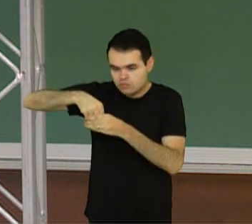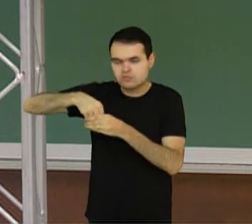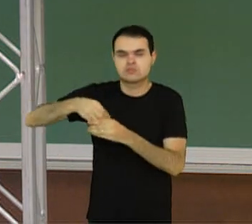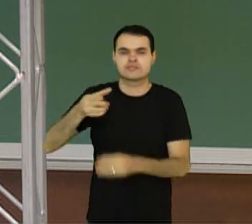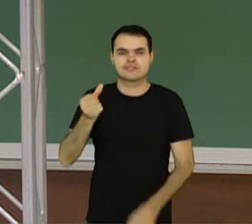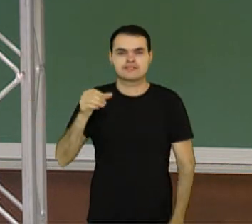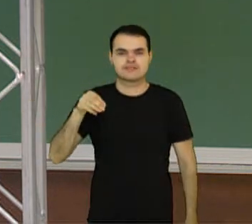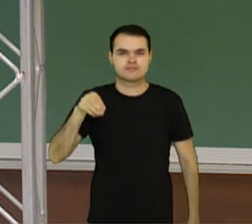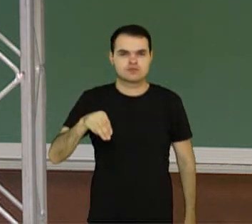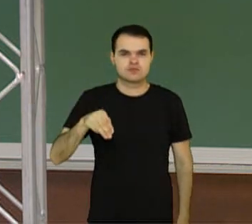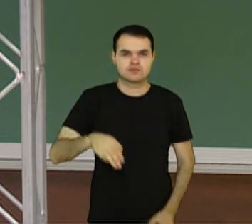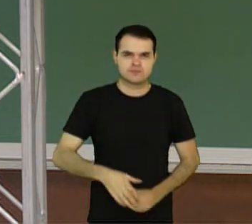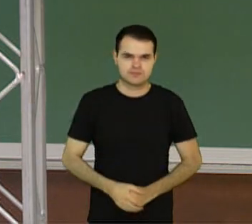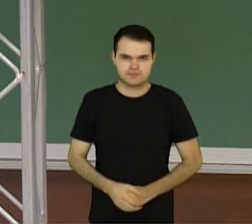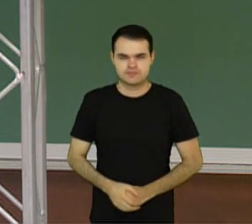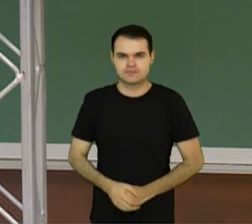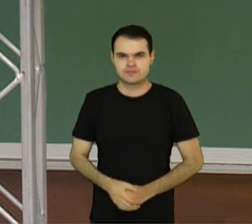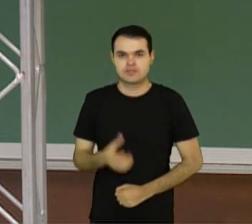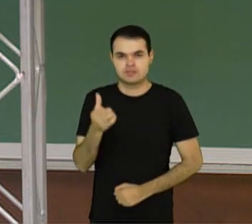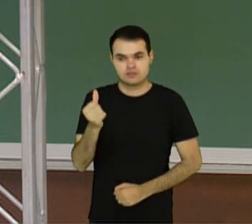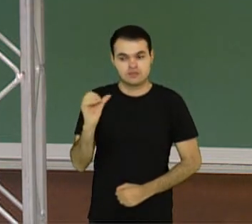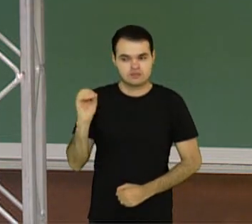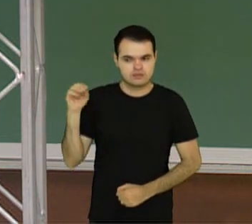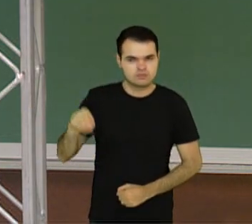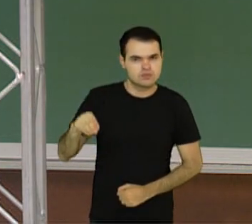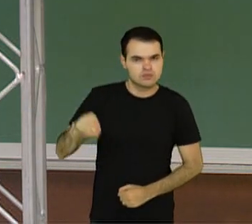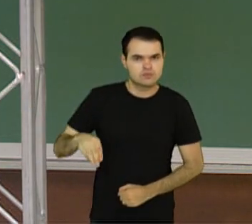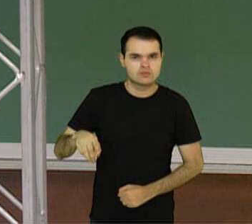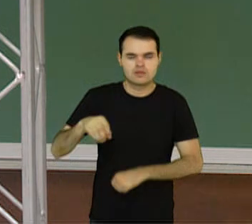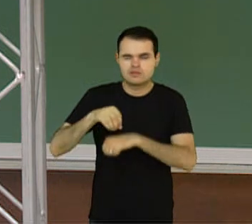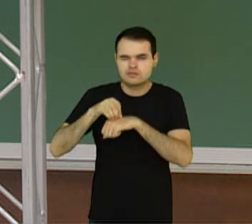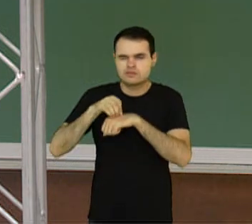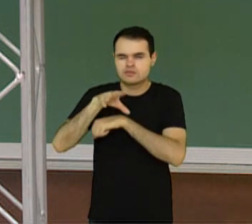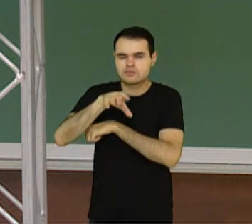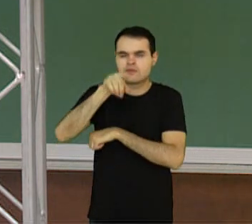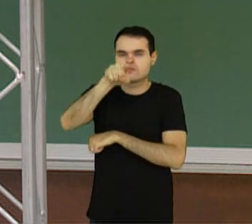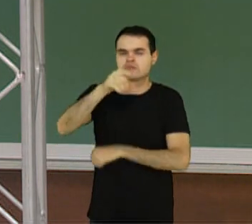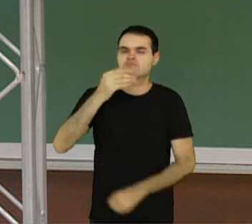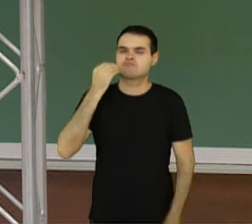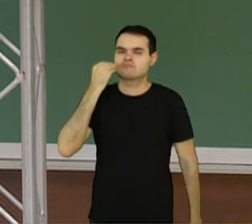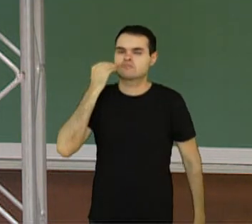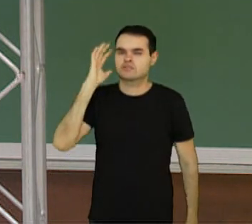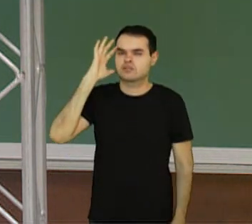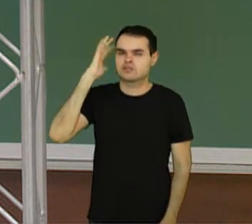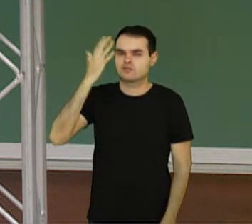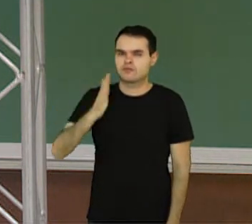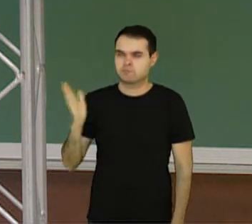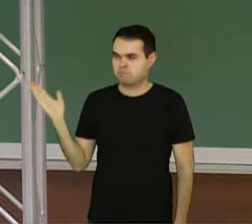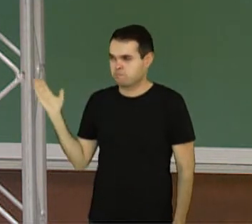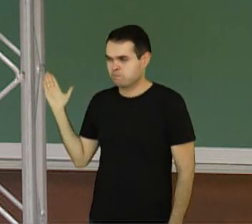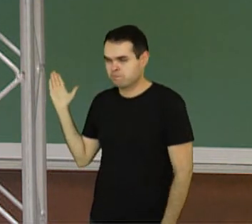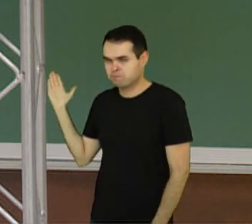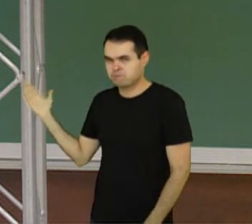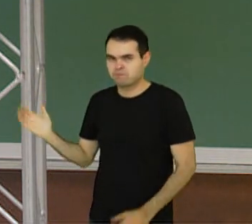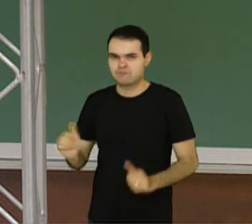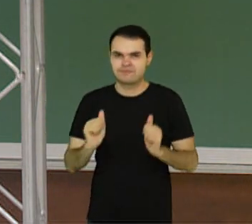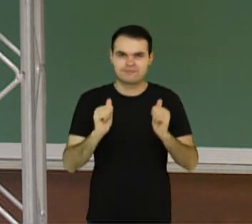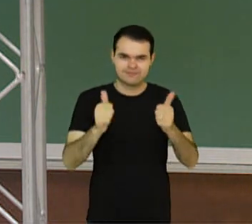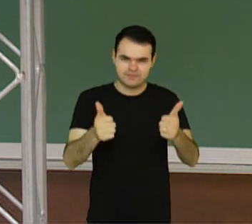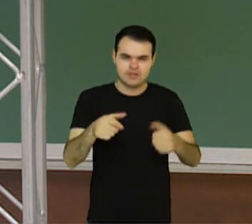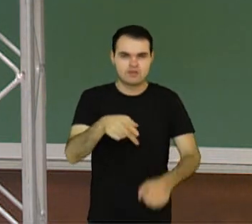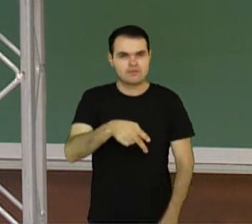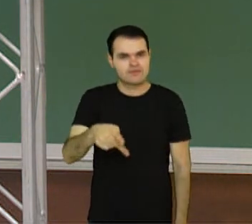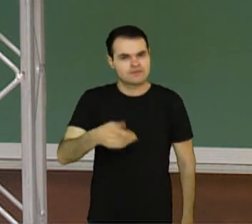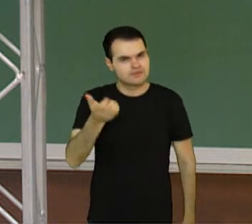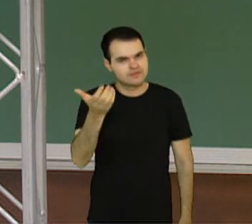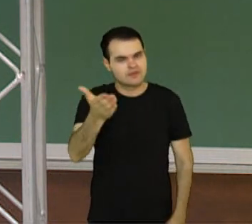60 minutos. Então, essa é uma dica para você resolver o exercício 5, tudo bem? Então, a